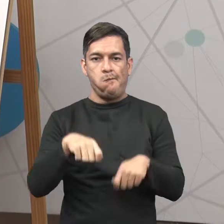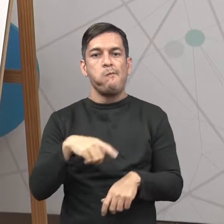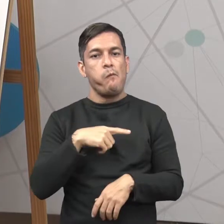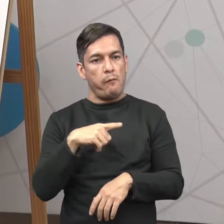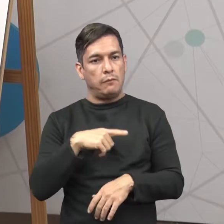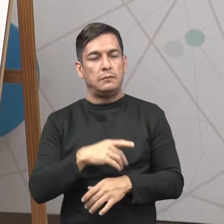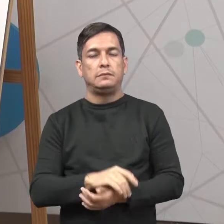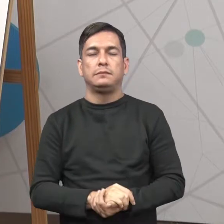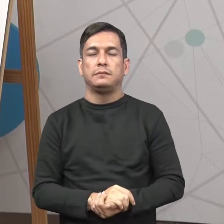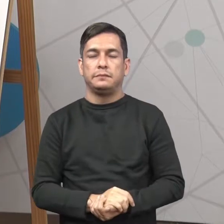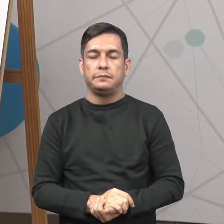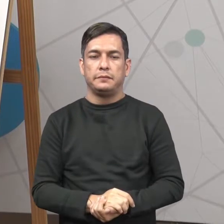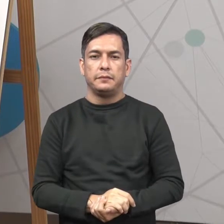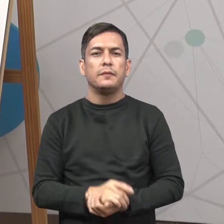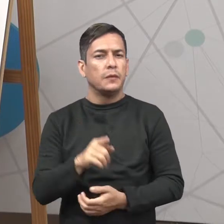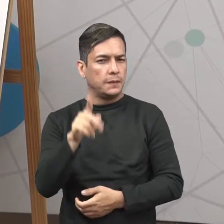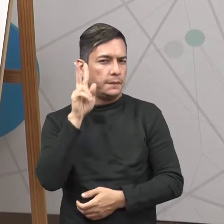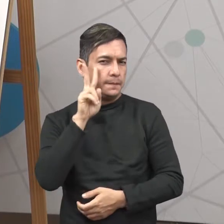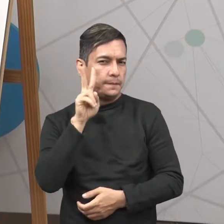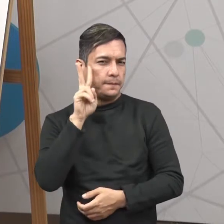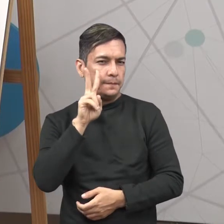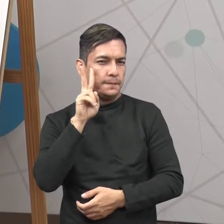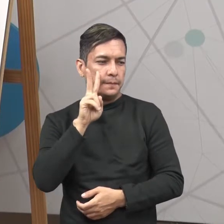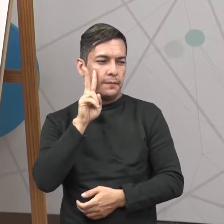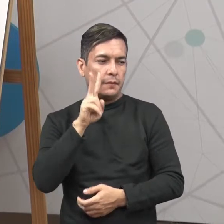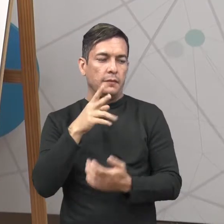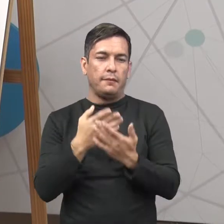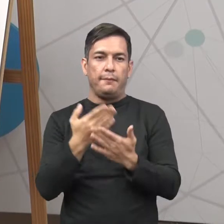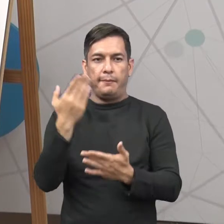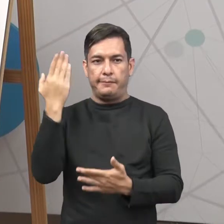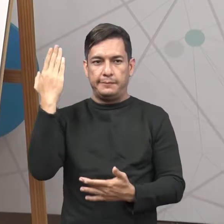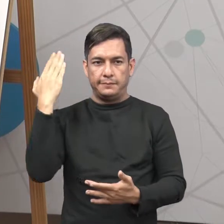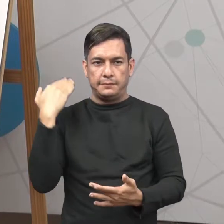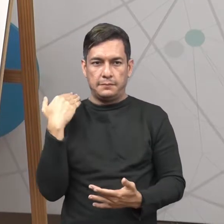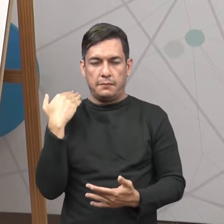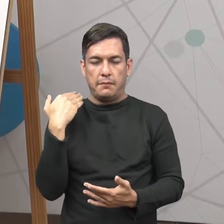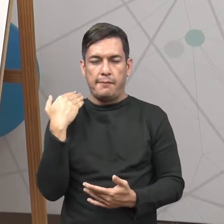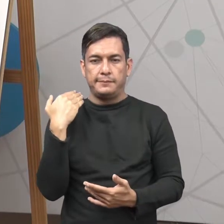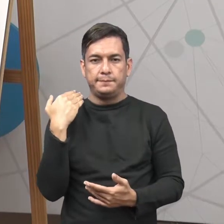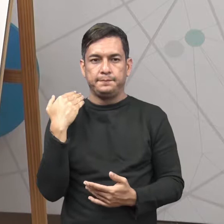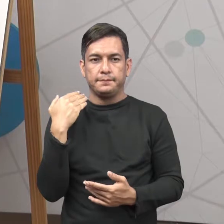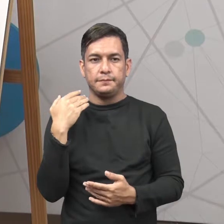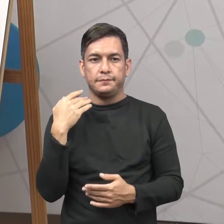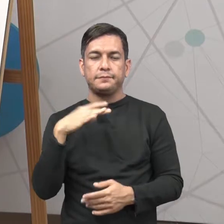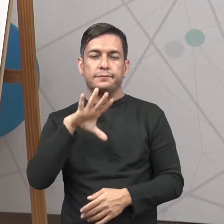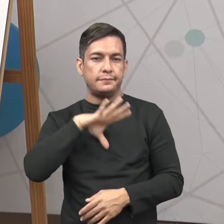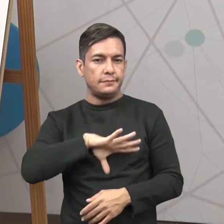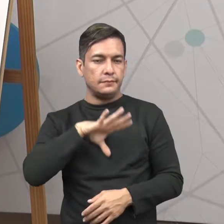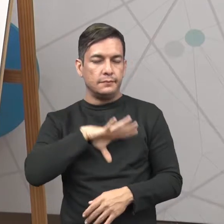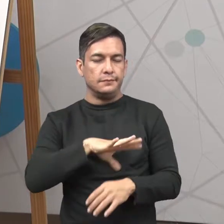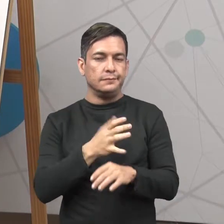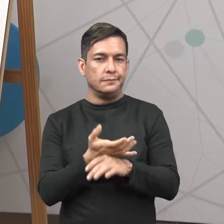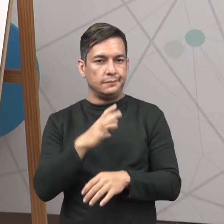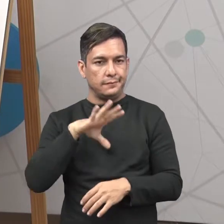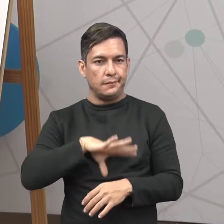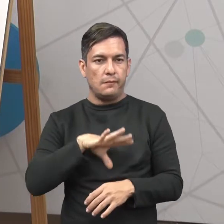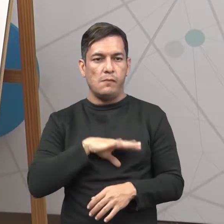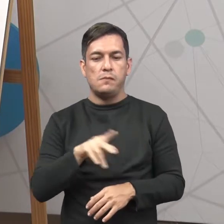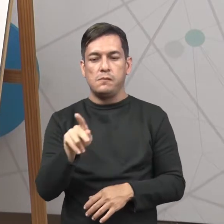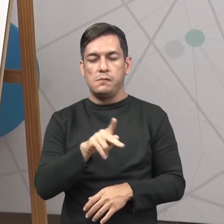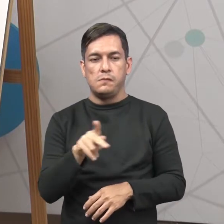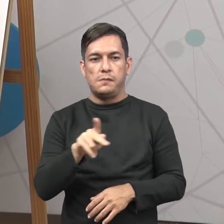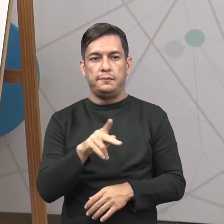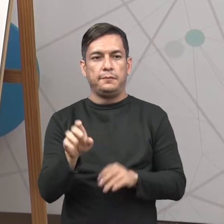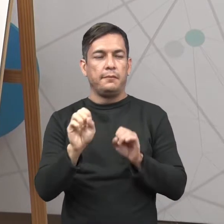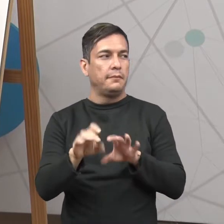ter. Você se lembra que na aula passada de língua portuguesa, a